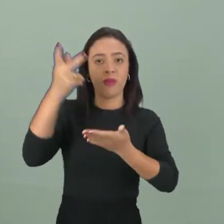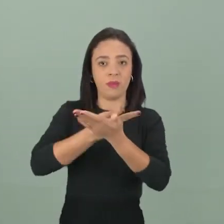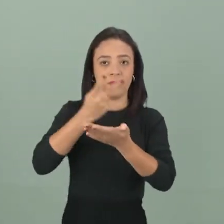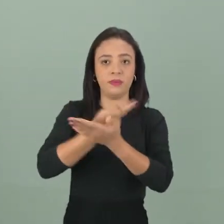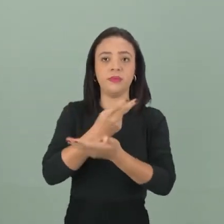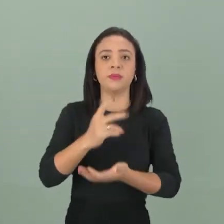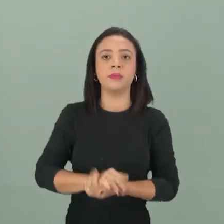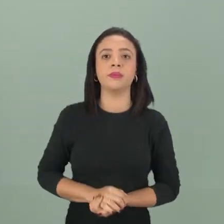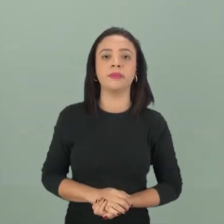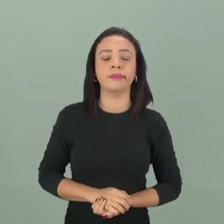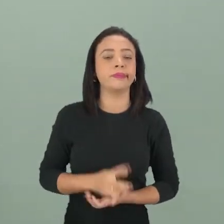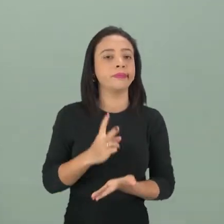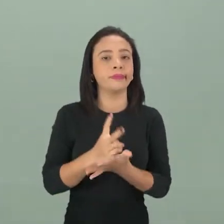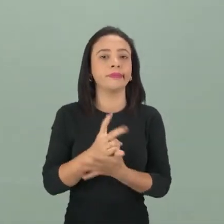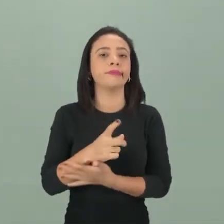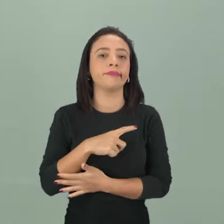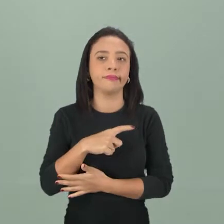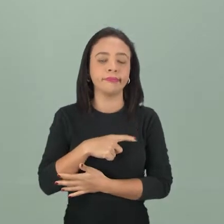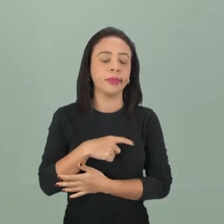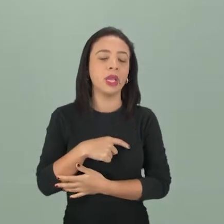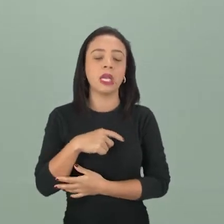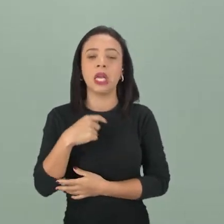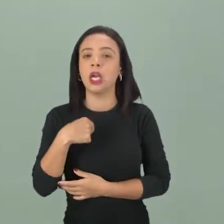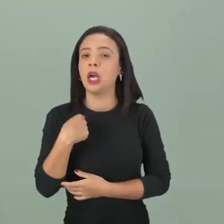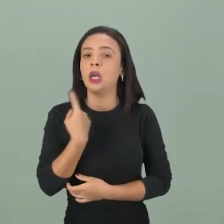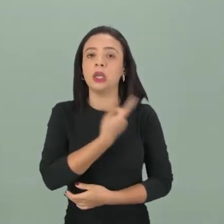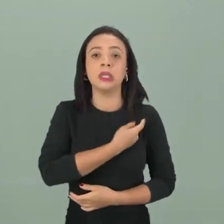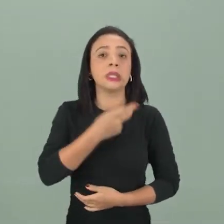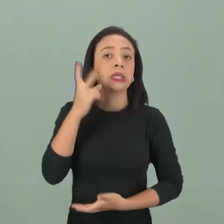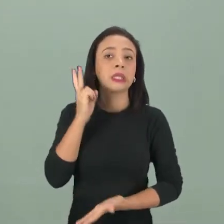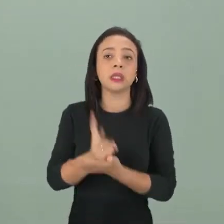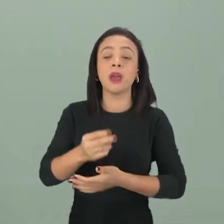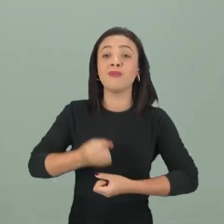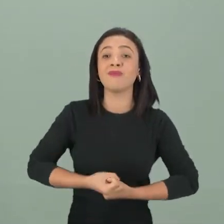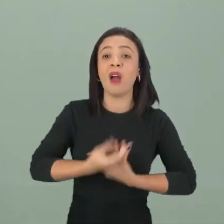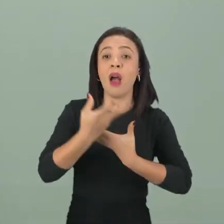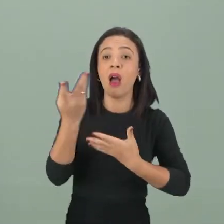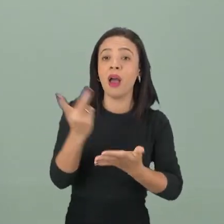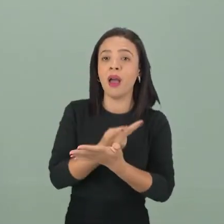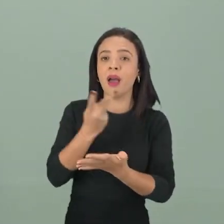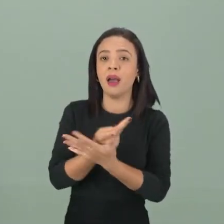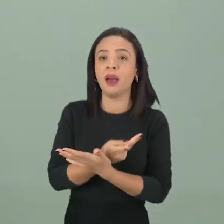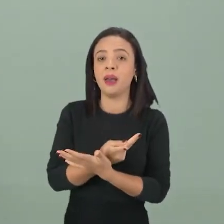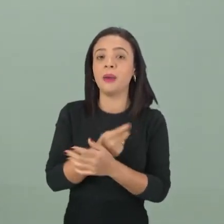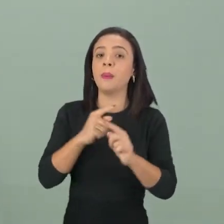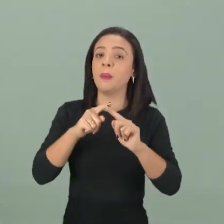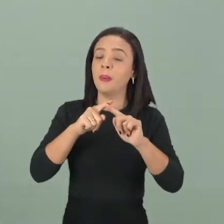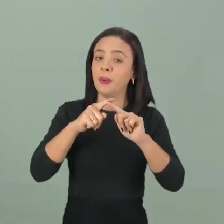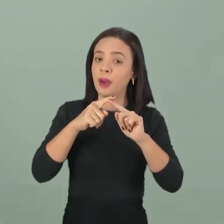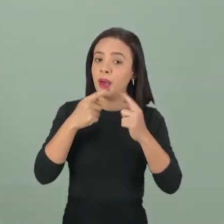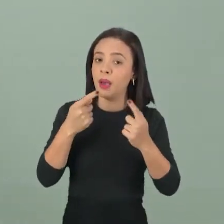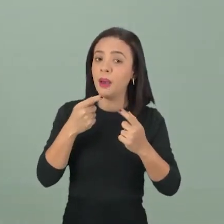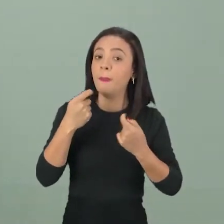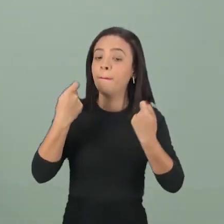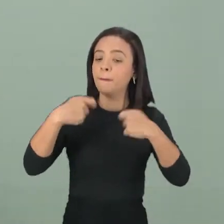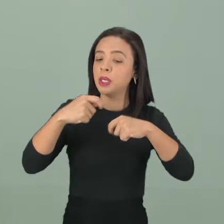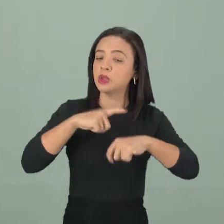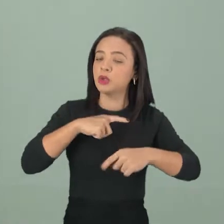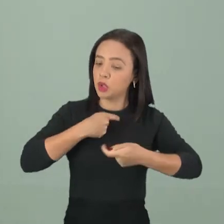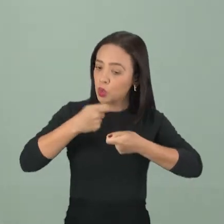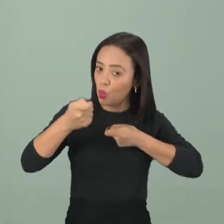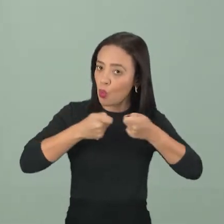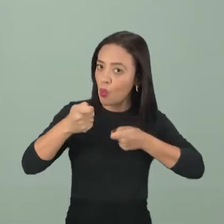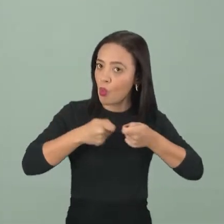detalhes que a gente fala errado constantemente se a gente não se policiar não ficar observando tá esses